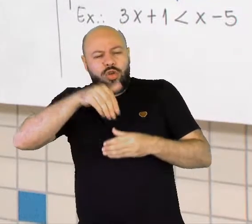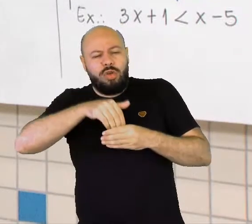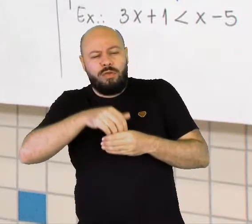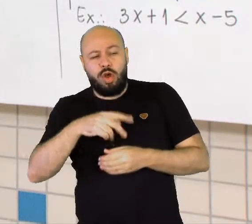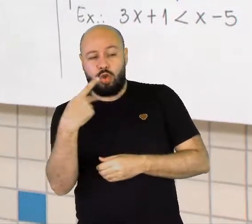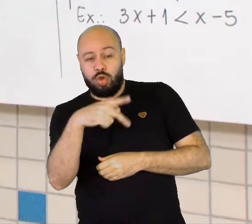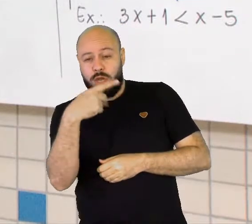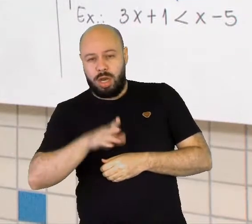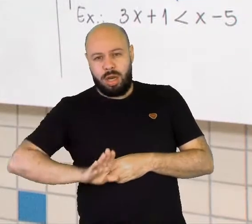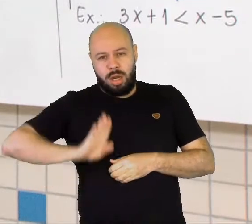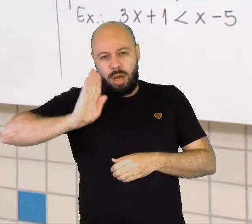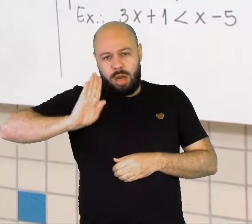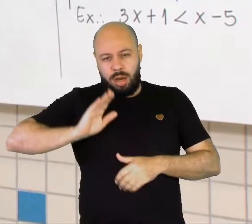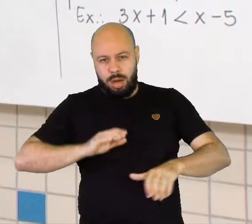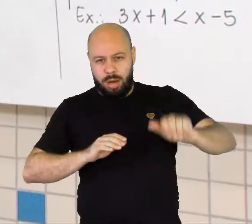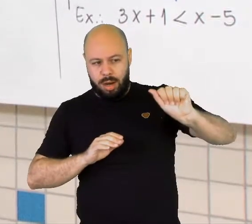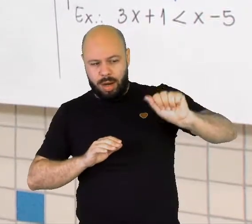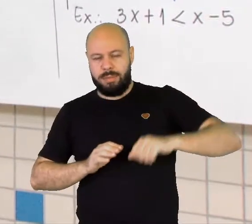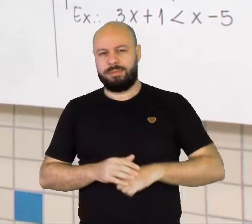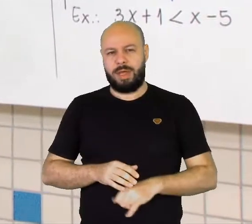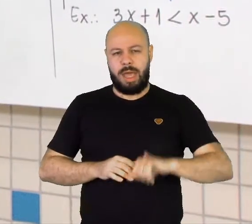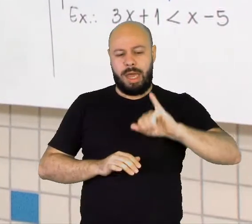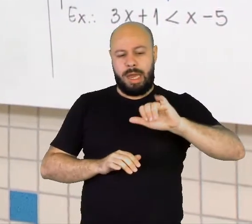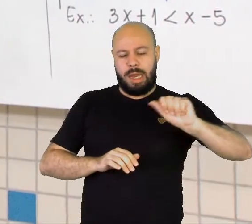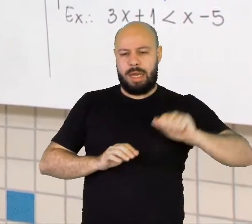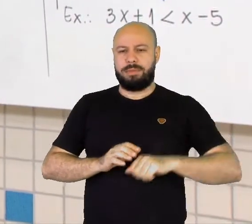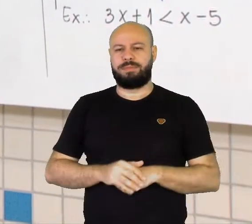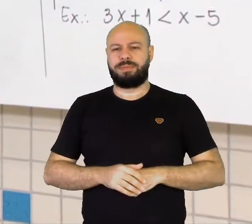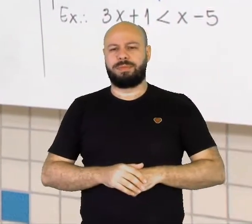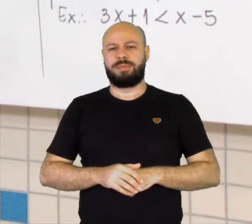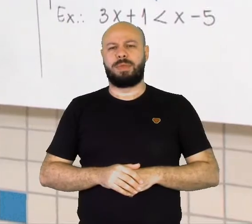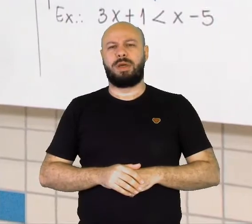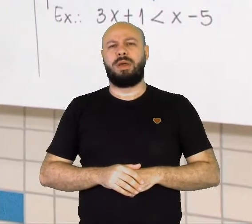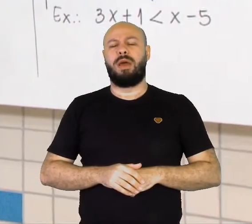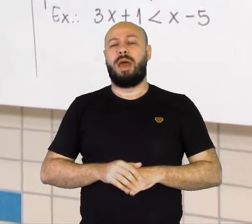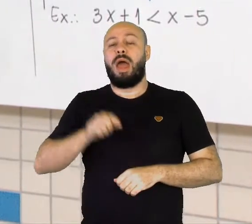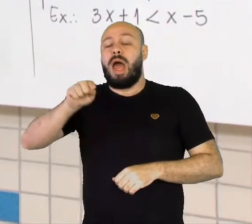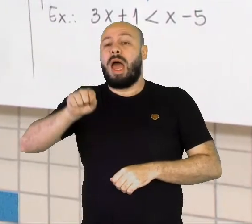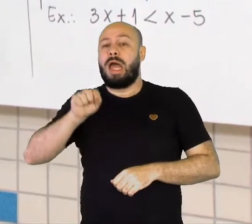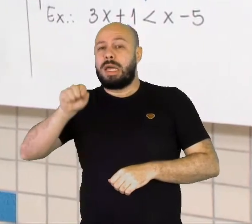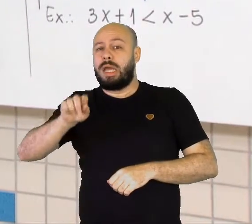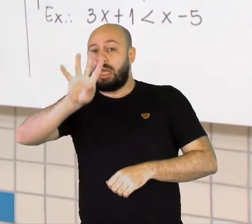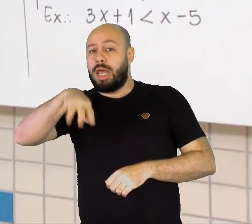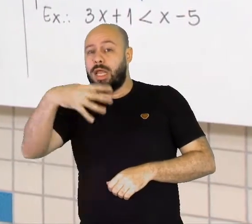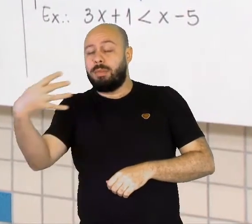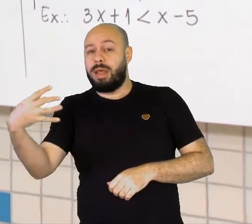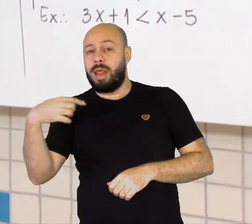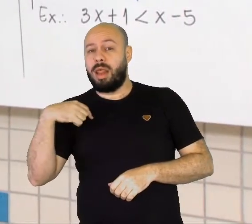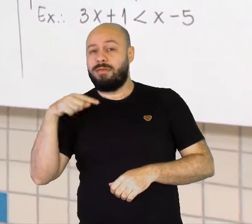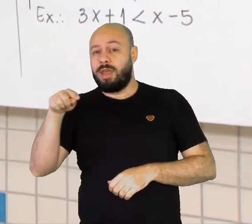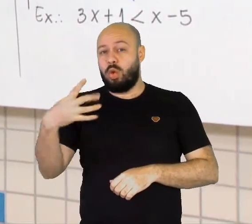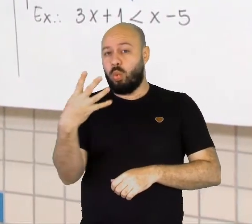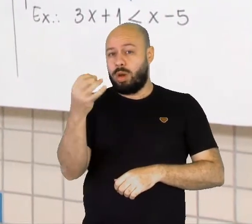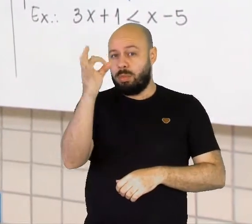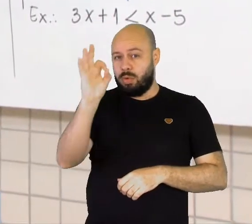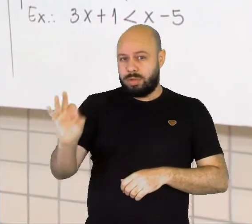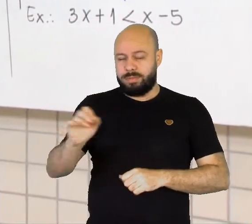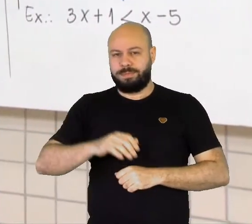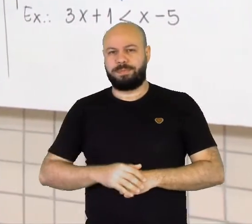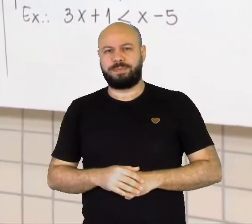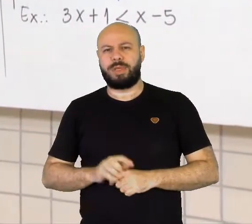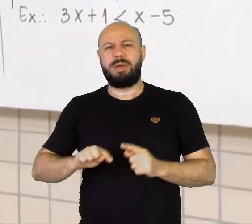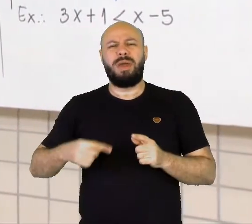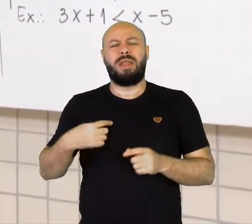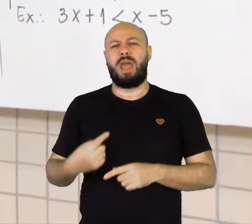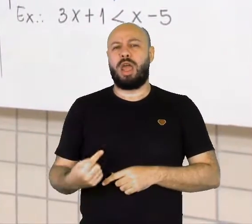A. As intenções de voto a gente encontrou, o problema está dizendo para a gente que é de 40%. Só que ele tem uma